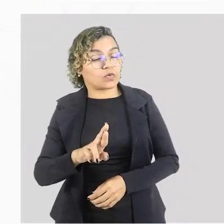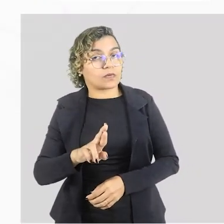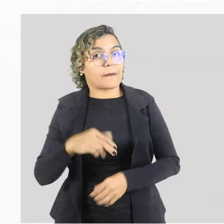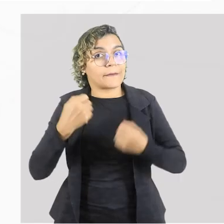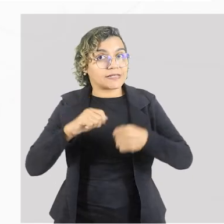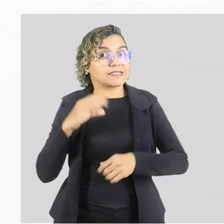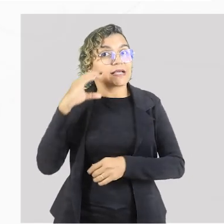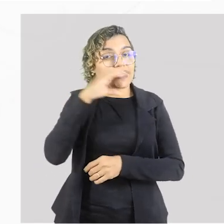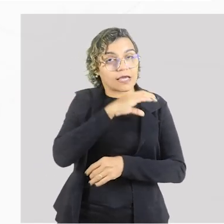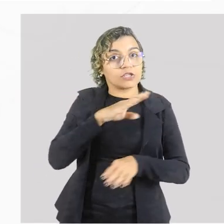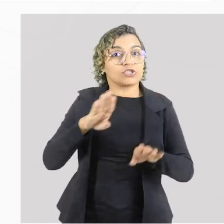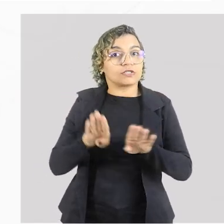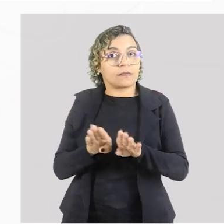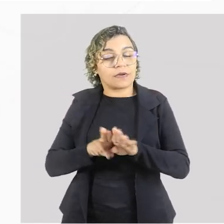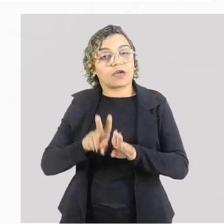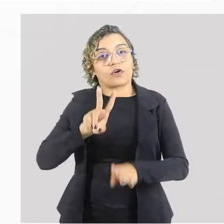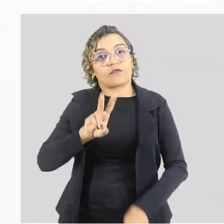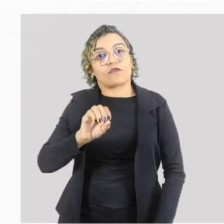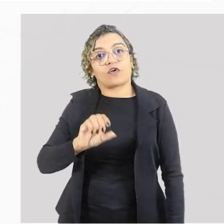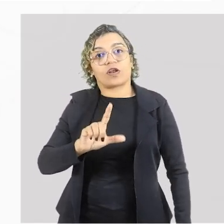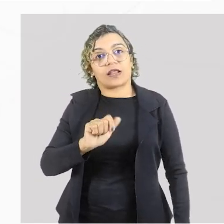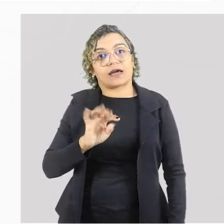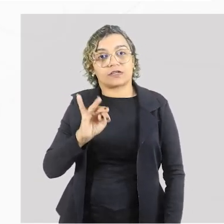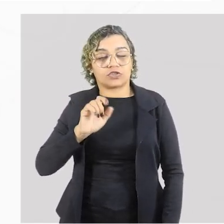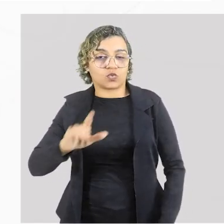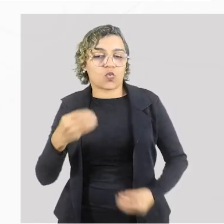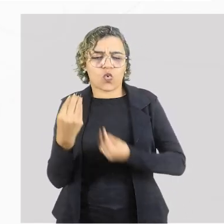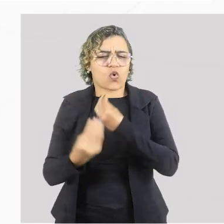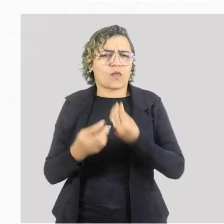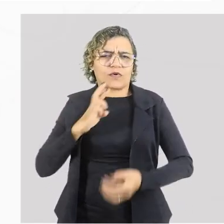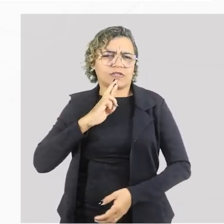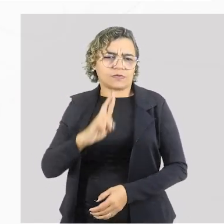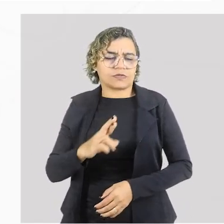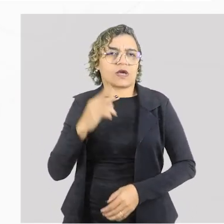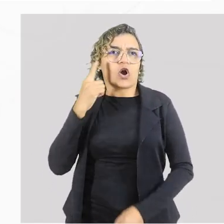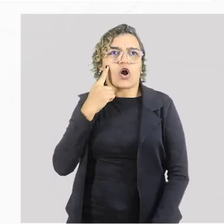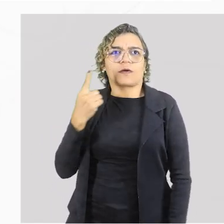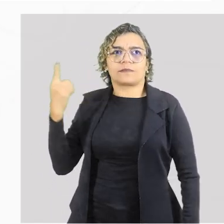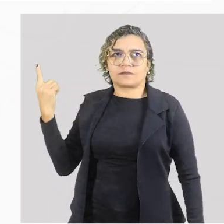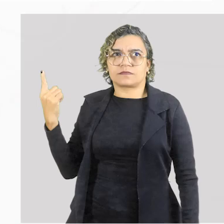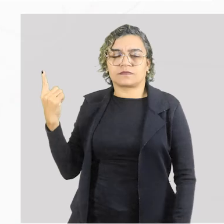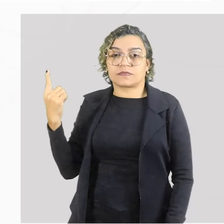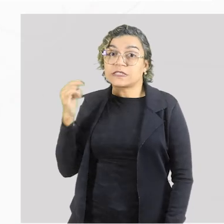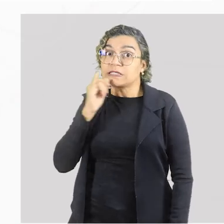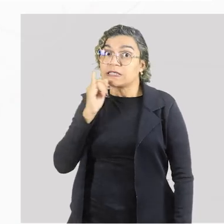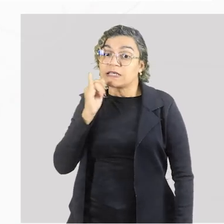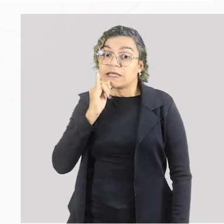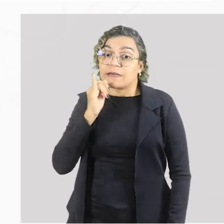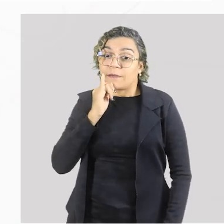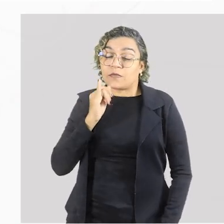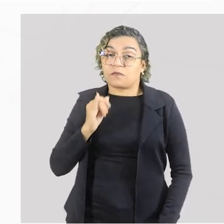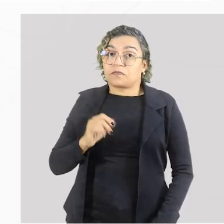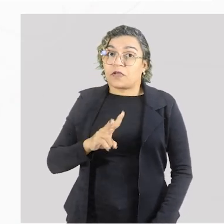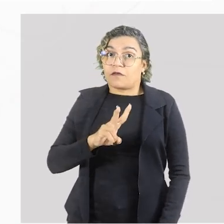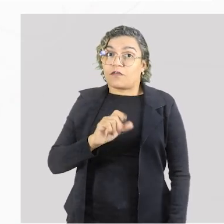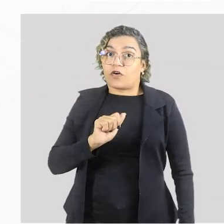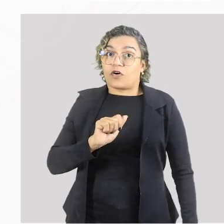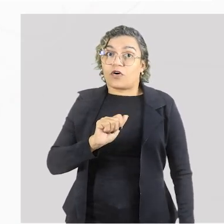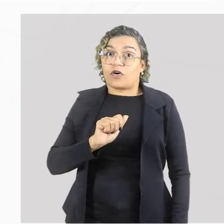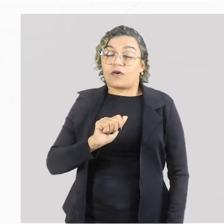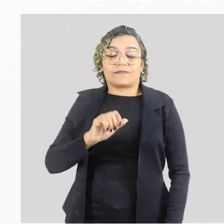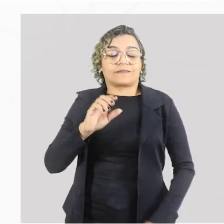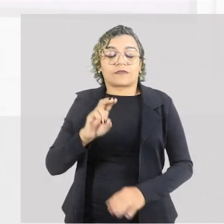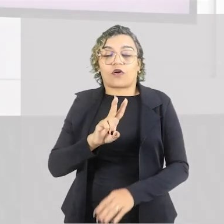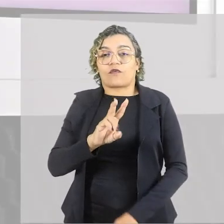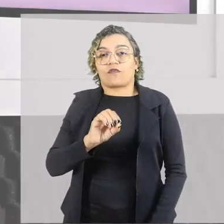volátil. Então, como que eu vou responder uma questão como essa? O que foi que ele me deu? Ele não me deu. A volatilidade é a mesma, né? Estou falando da